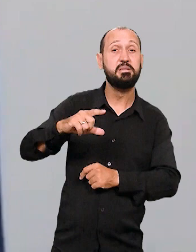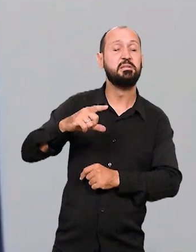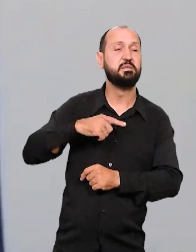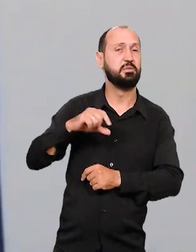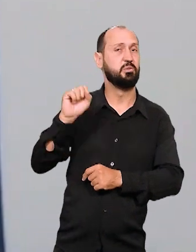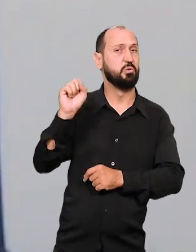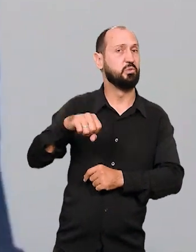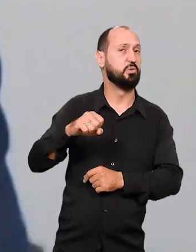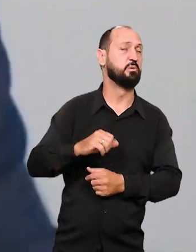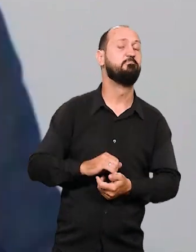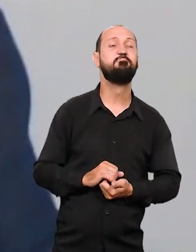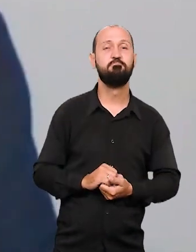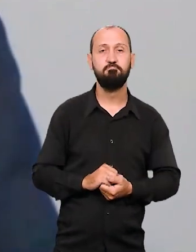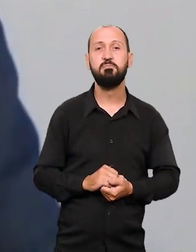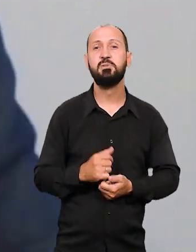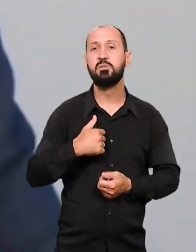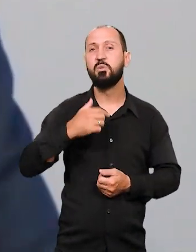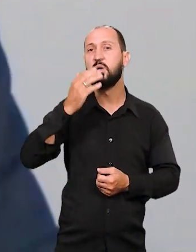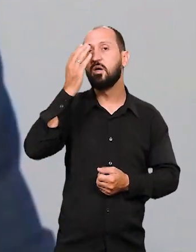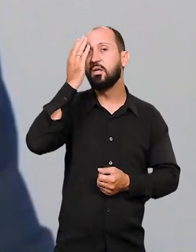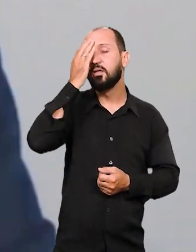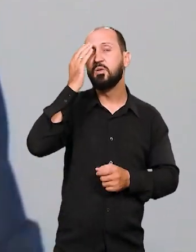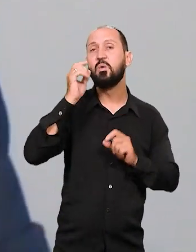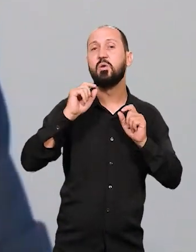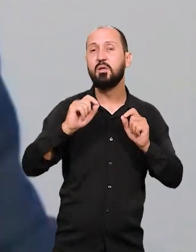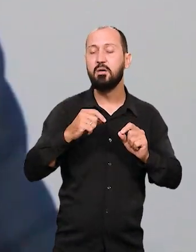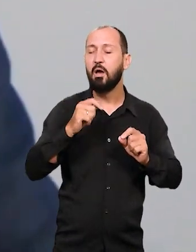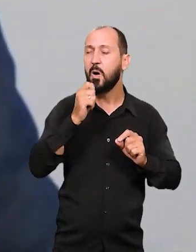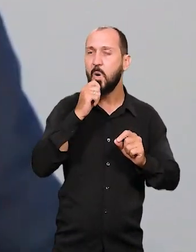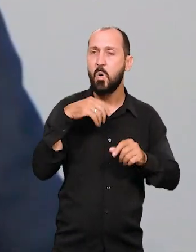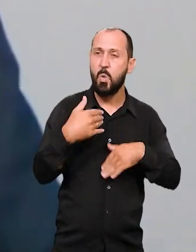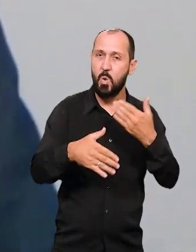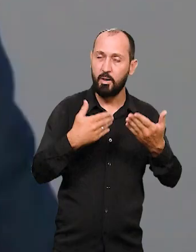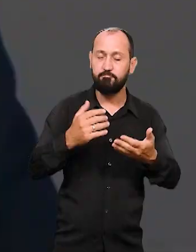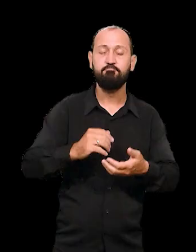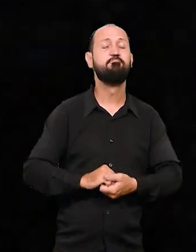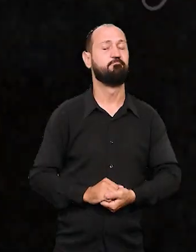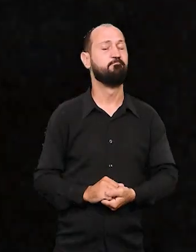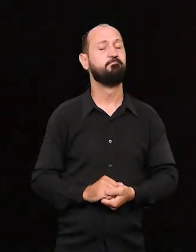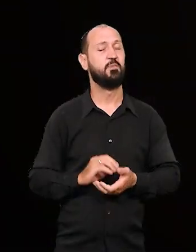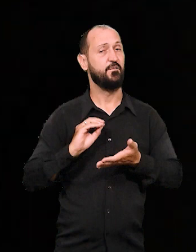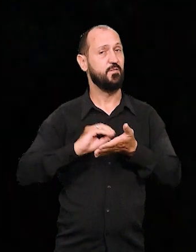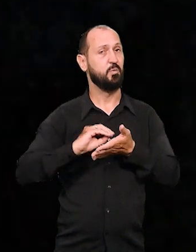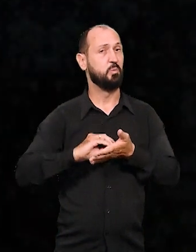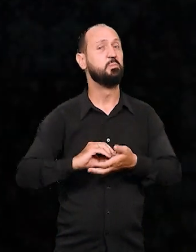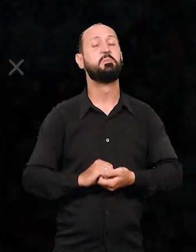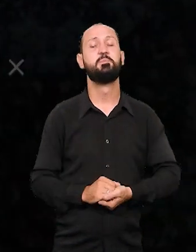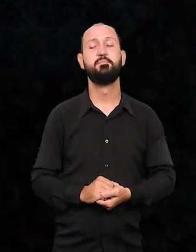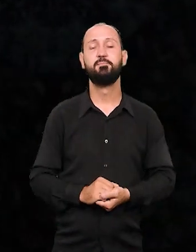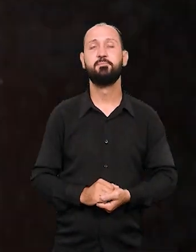eles existem, né? Então, eu entendo que ainda há muito que se fazer.